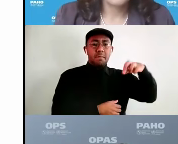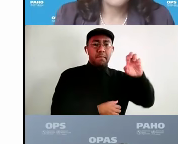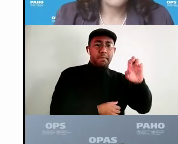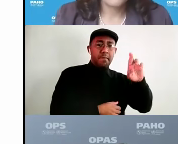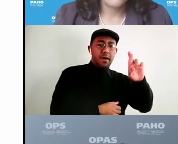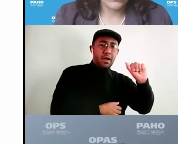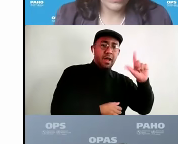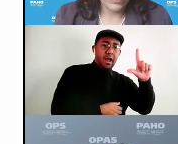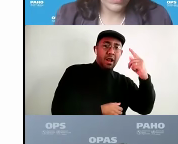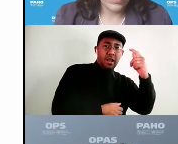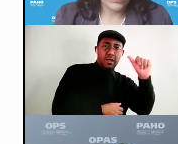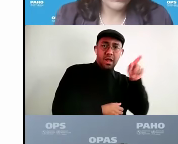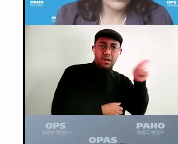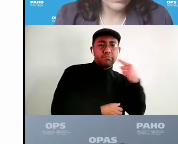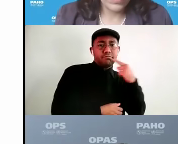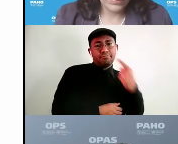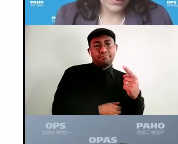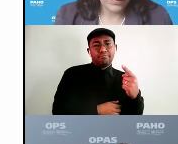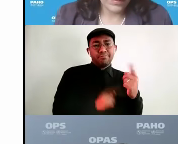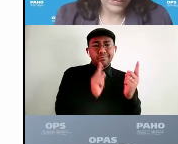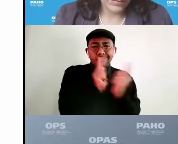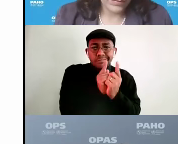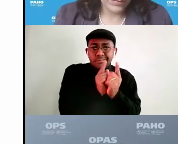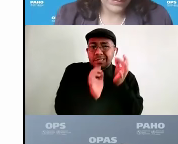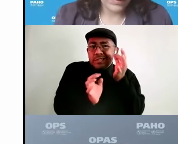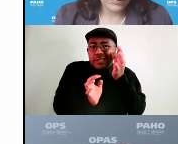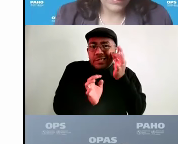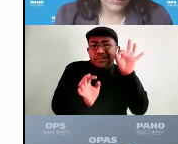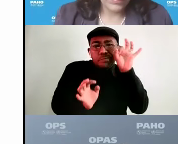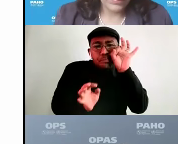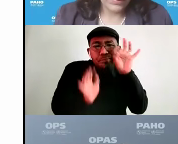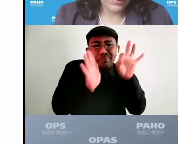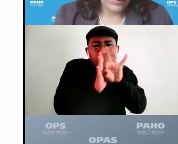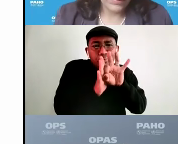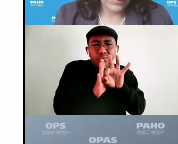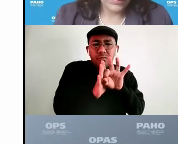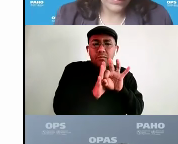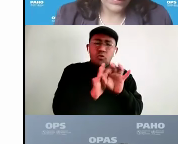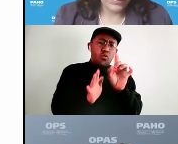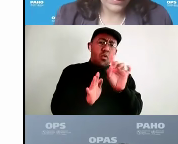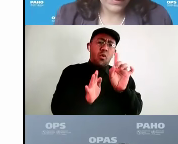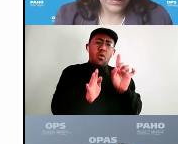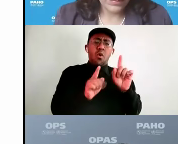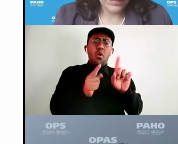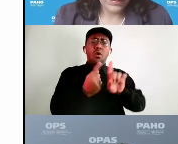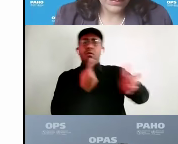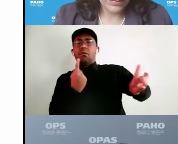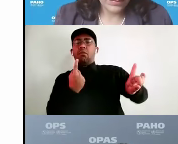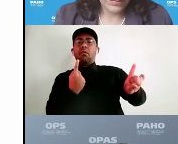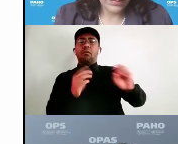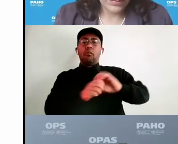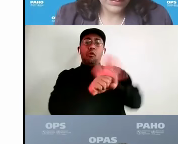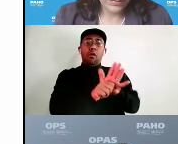tema. É uma transmissão de contato muito próximo. Por isso, realmente, se alguma das